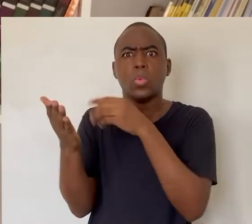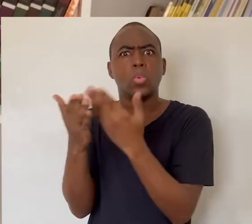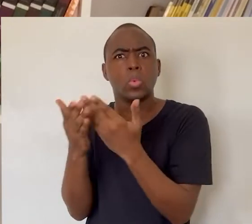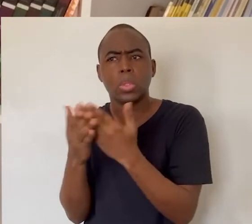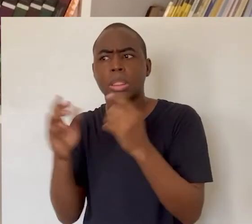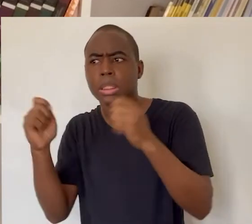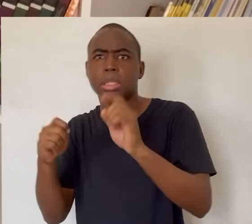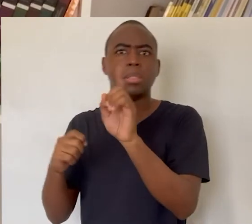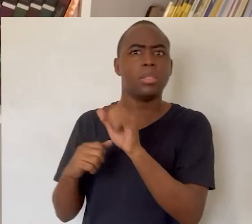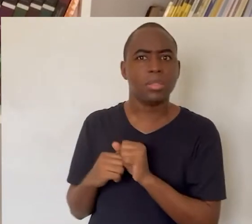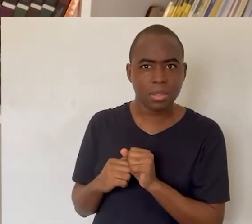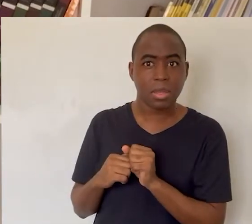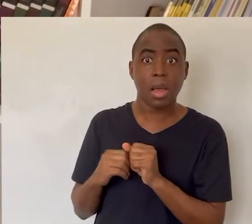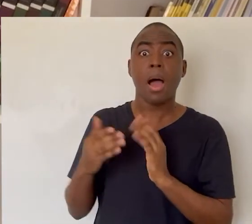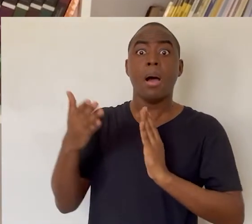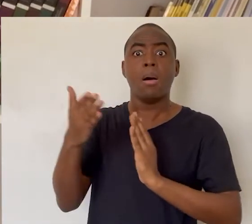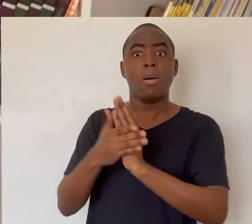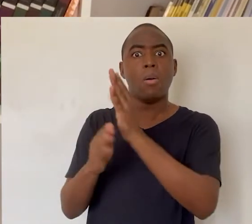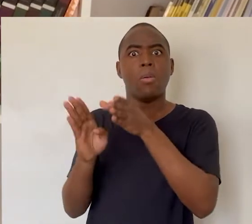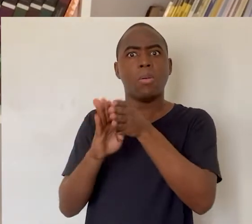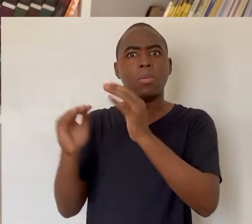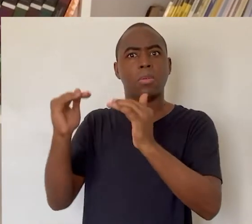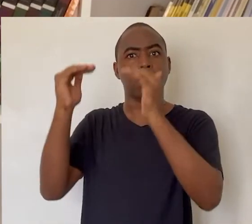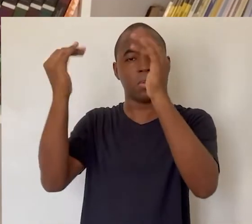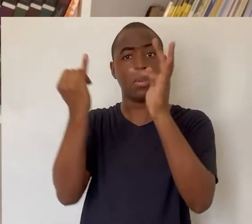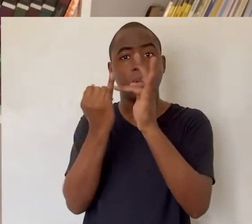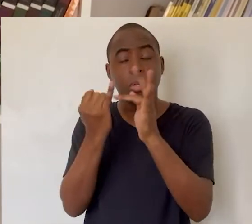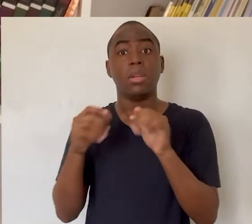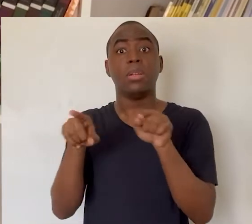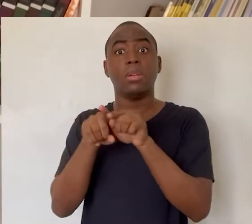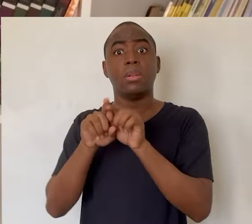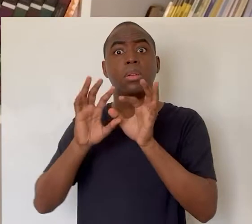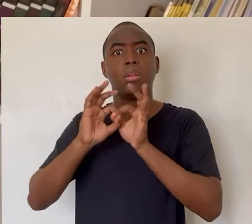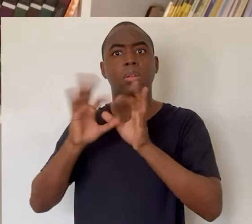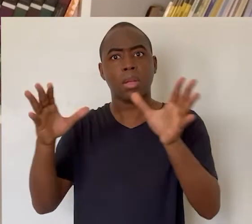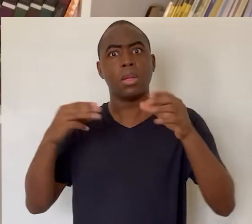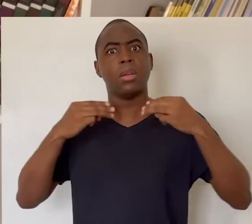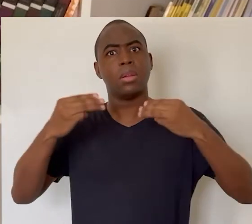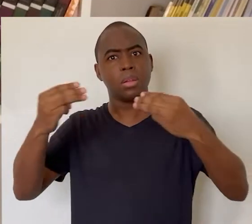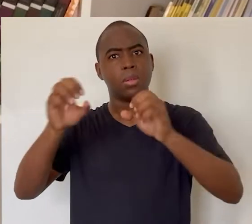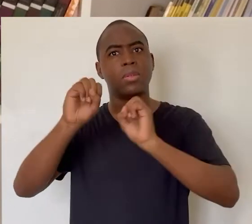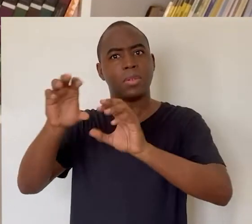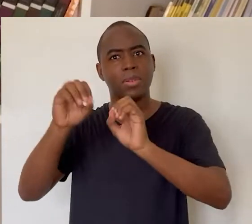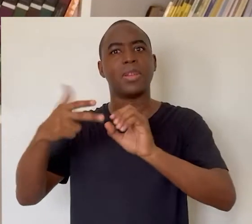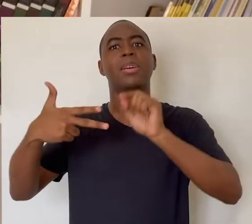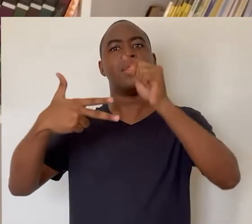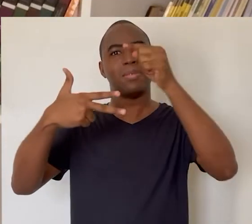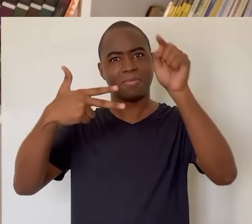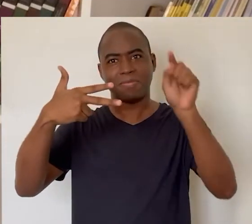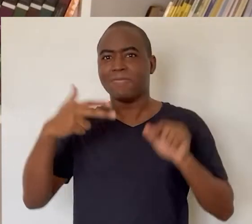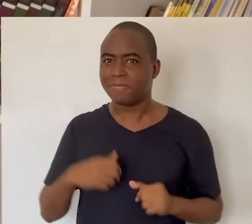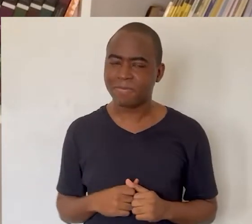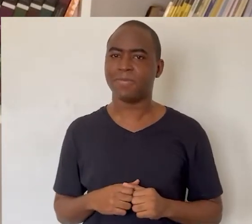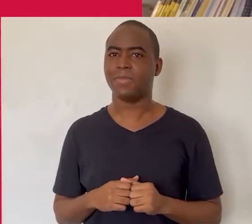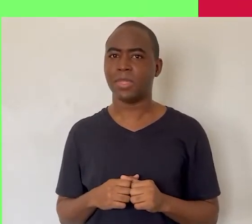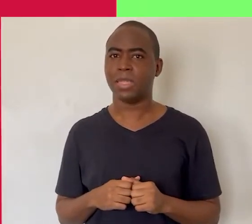de viabilidade, a aprovação pelo Conselho Superior do IFBA e a autorização do Ministério da Educação, o